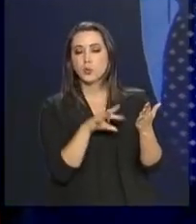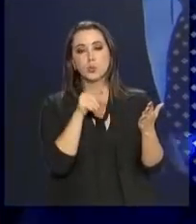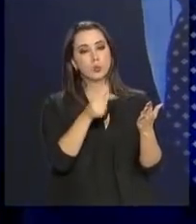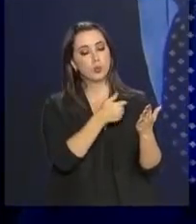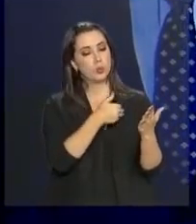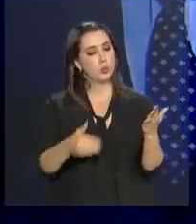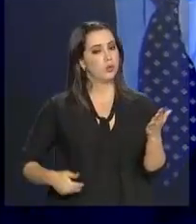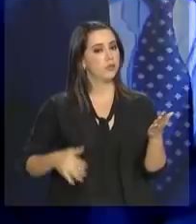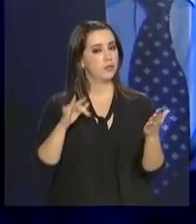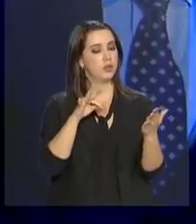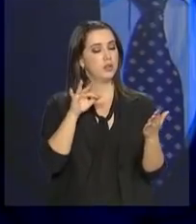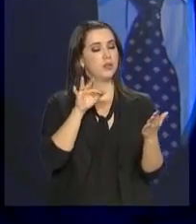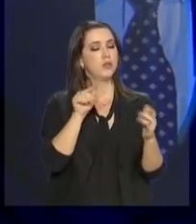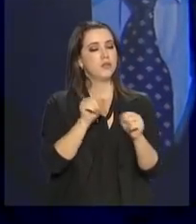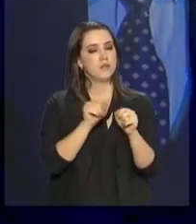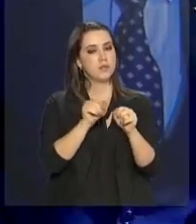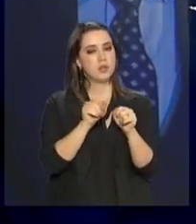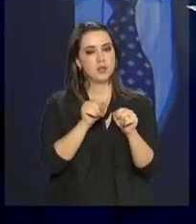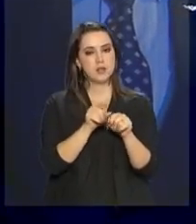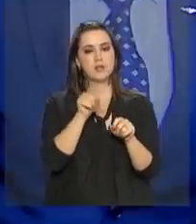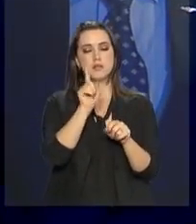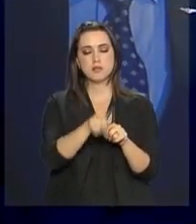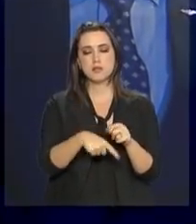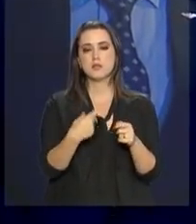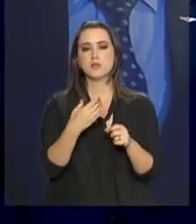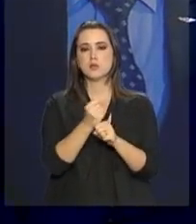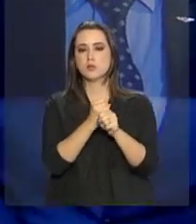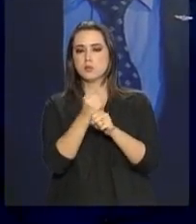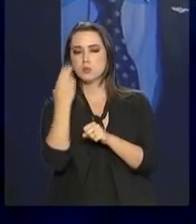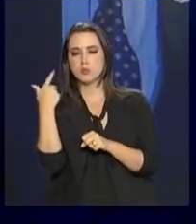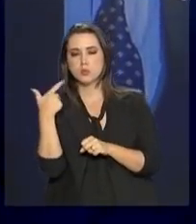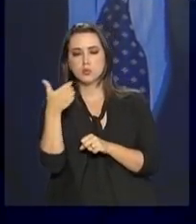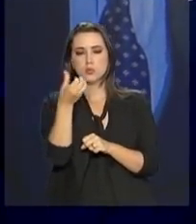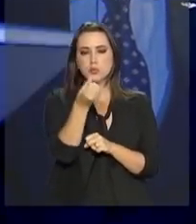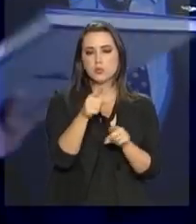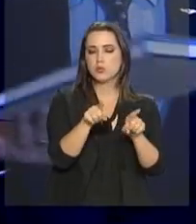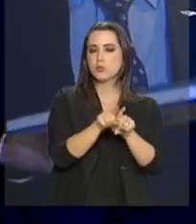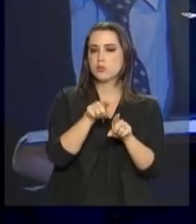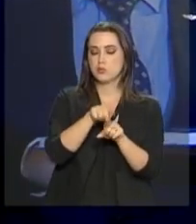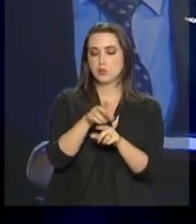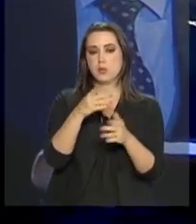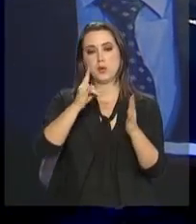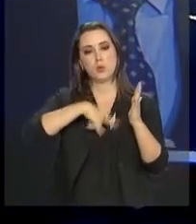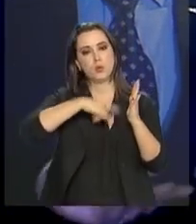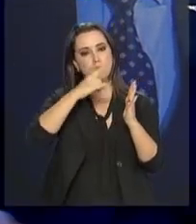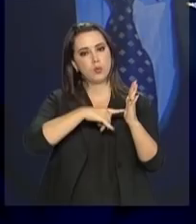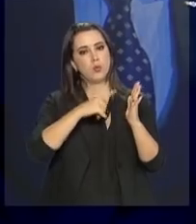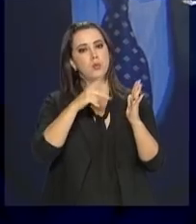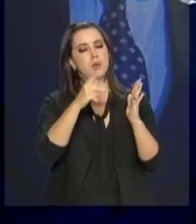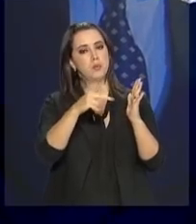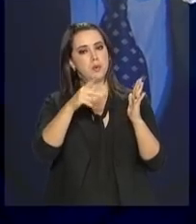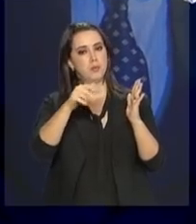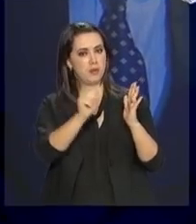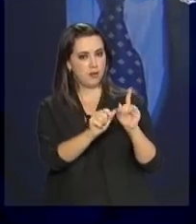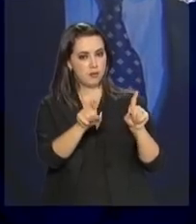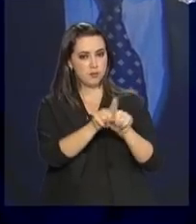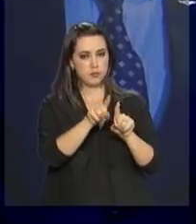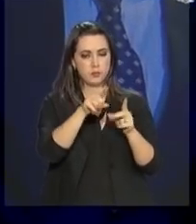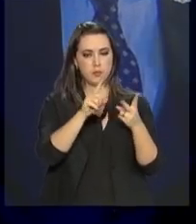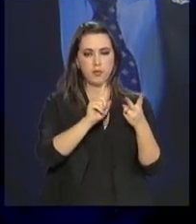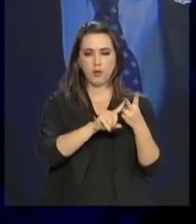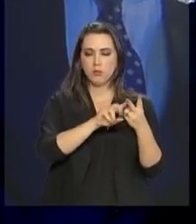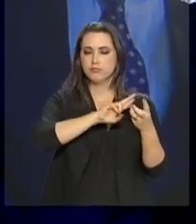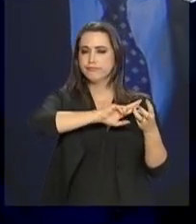e 2018 o plano plurianual para os próximos 12 anos e um documento chamado estratégia nacional de desenvolvimento